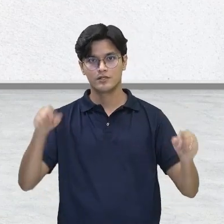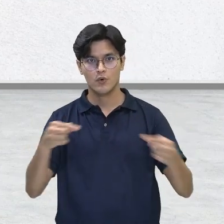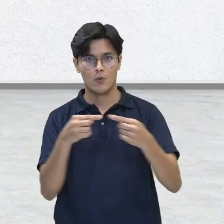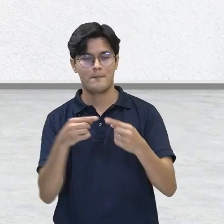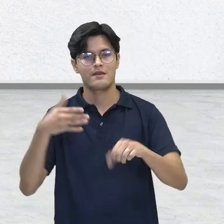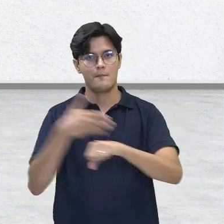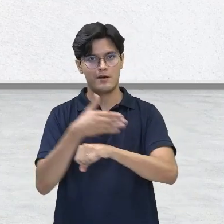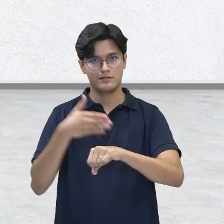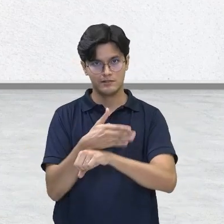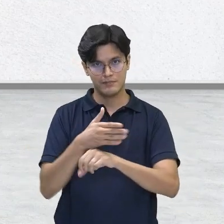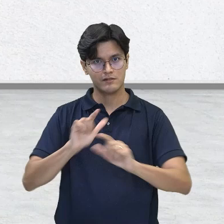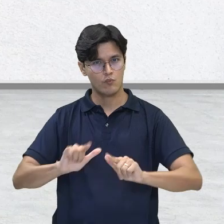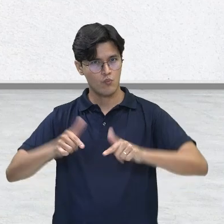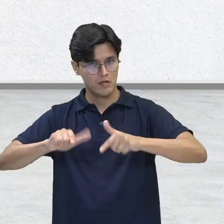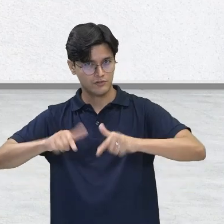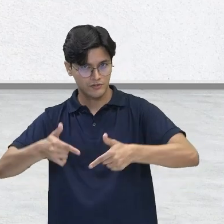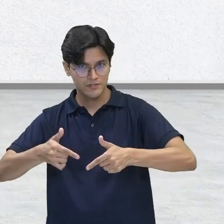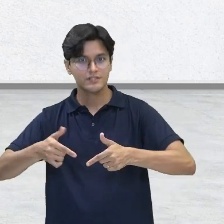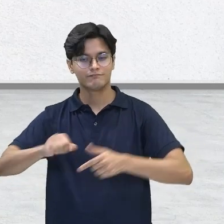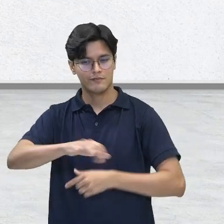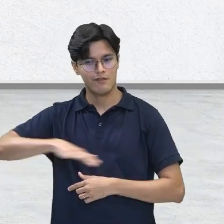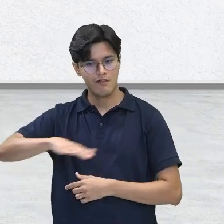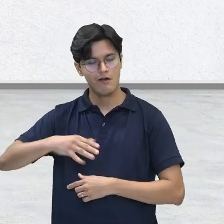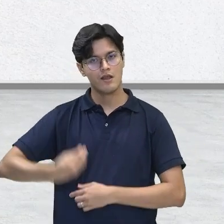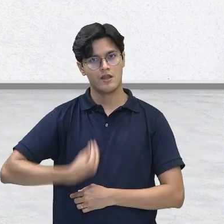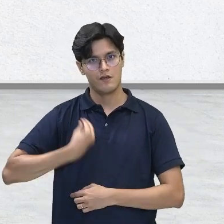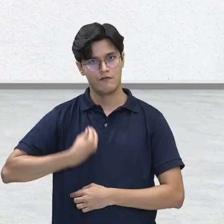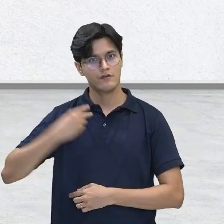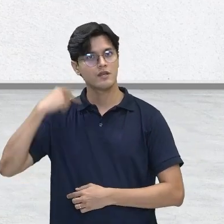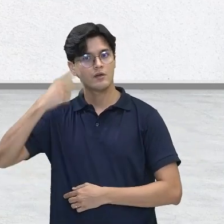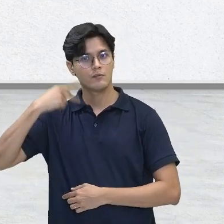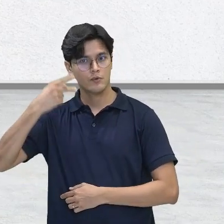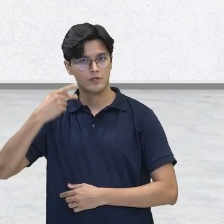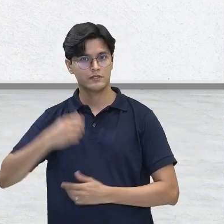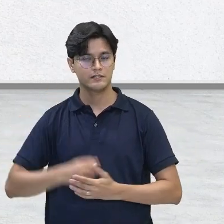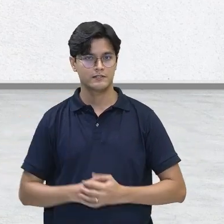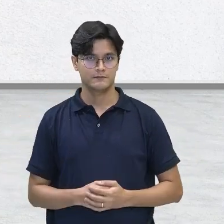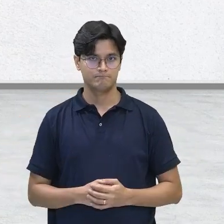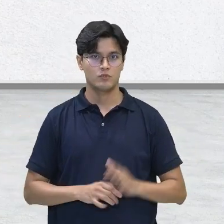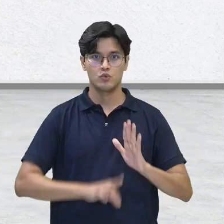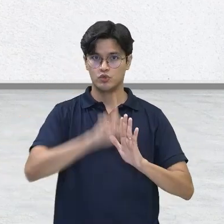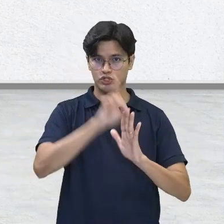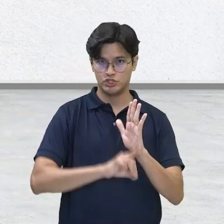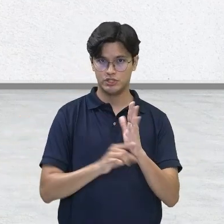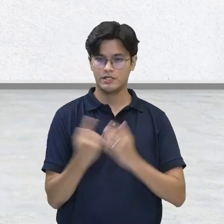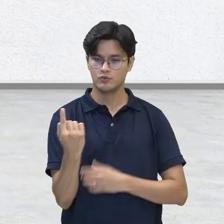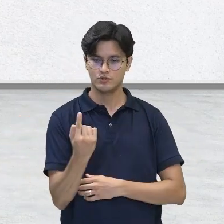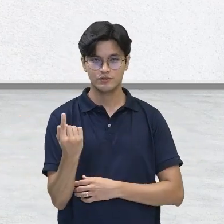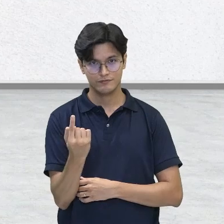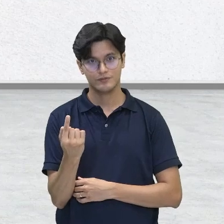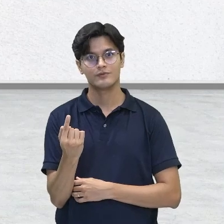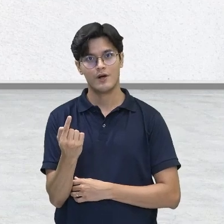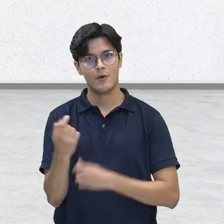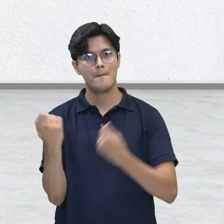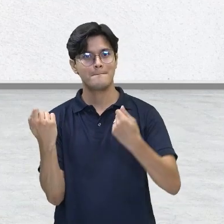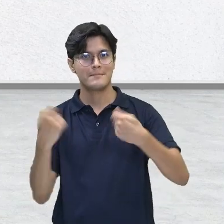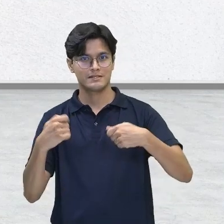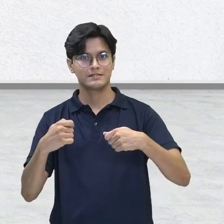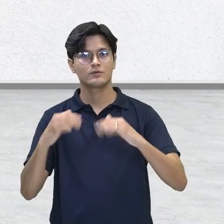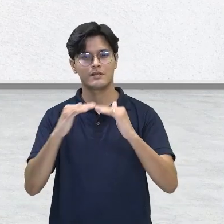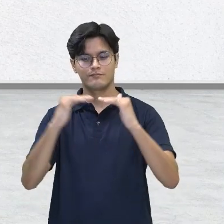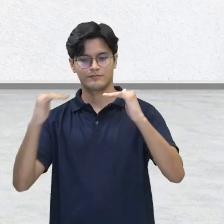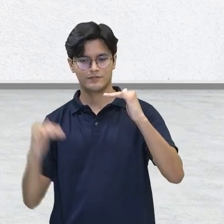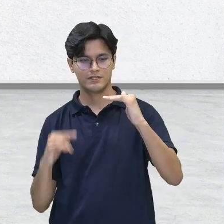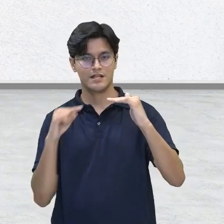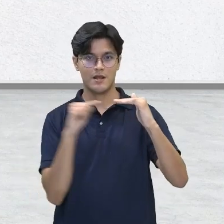vida política. Os direitos individuais são subordinados ao bem comum, certo? Vamos ver então